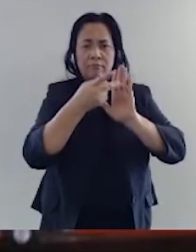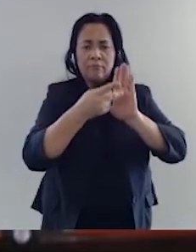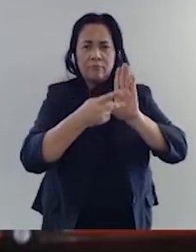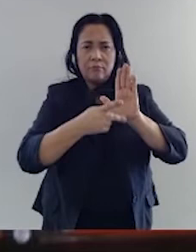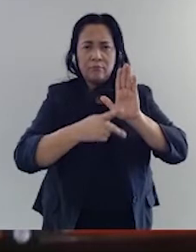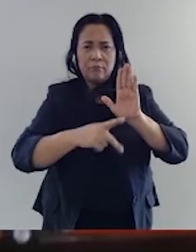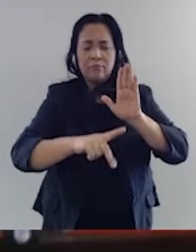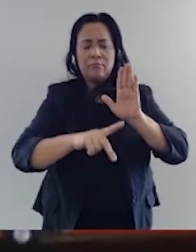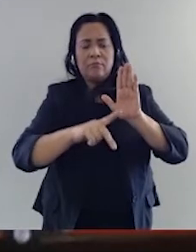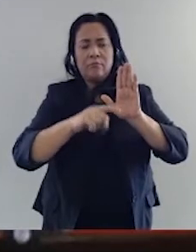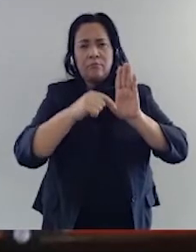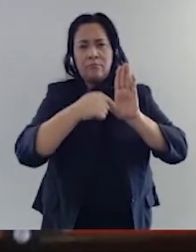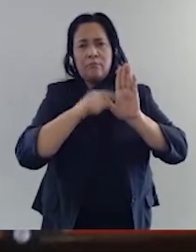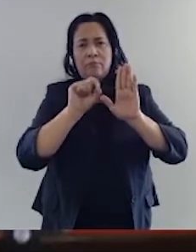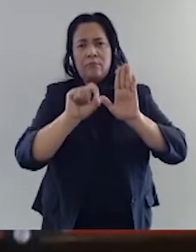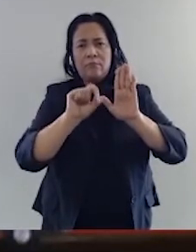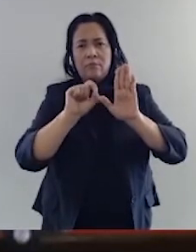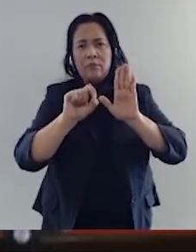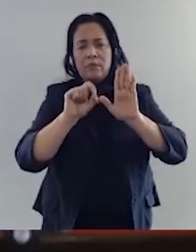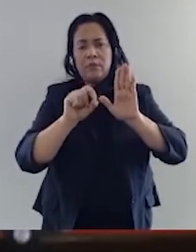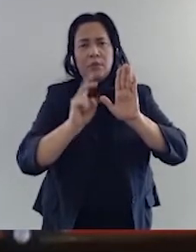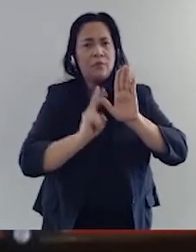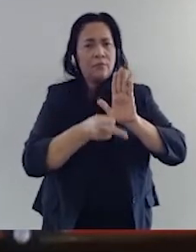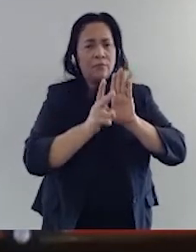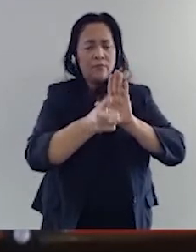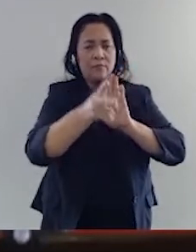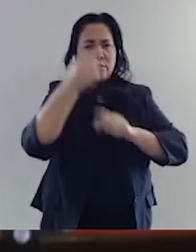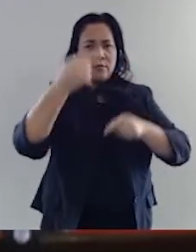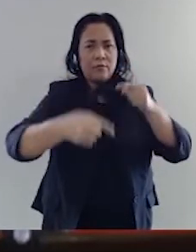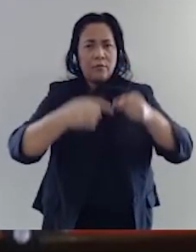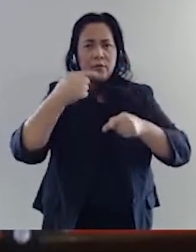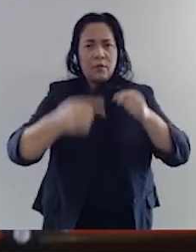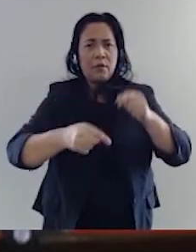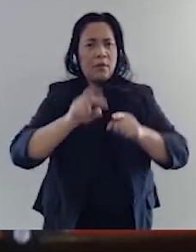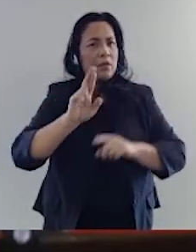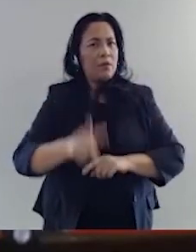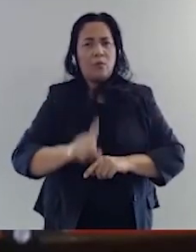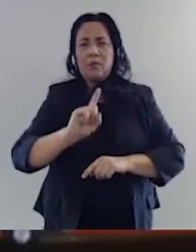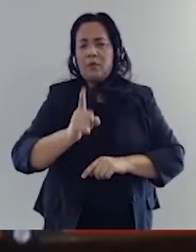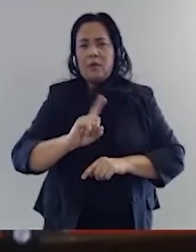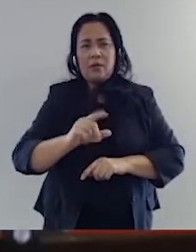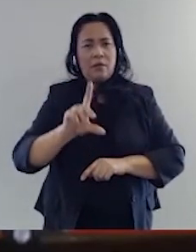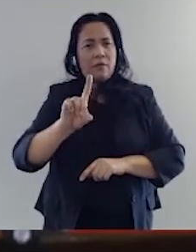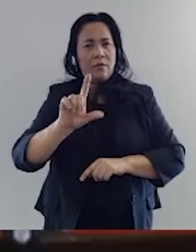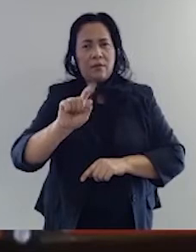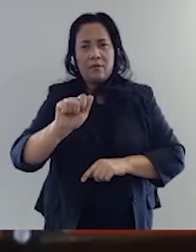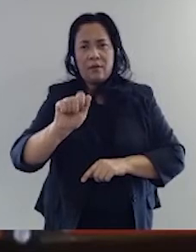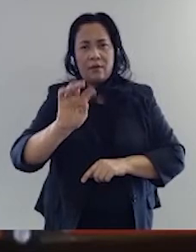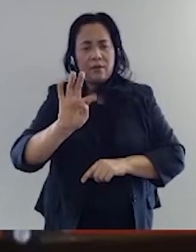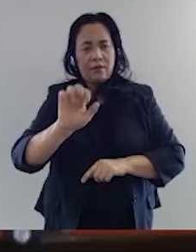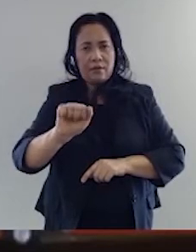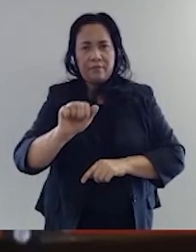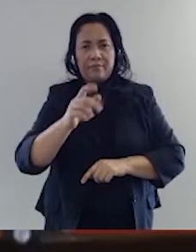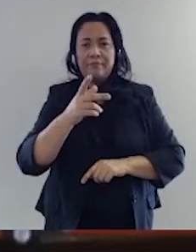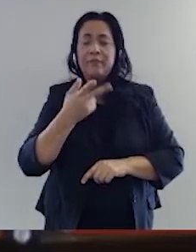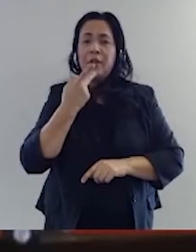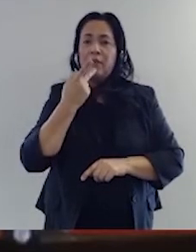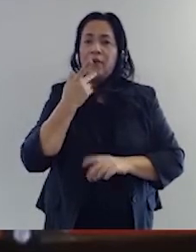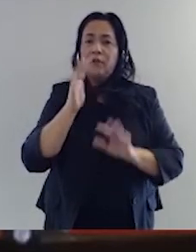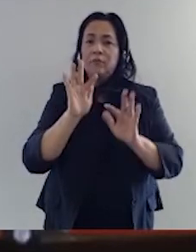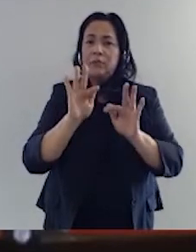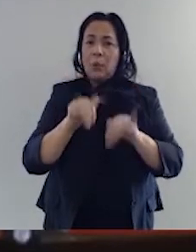ser absolutamente permanente. Ele não é temporário. Por isso, já caminhando para encerrar, devo